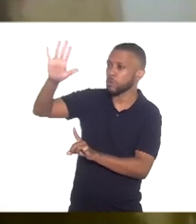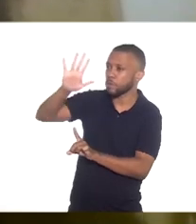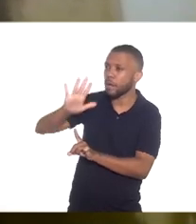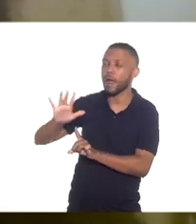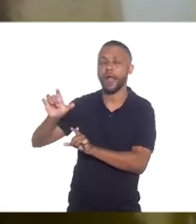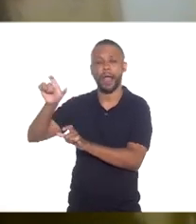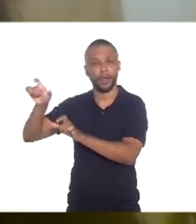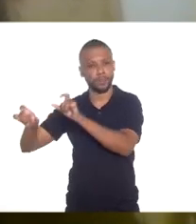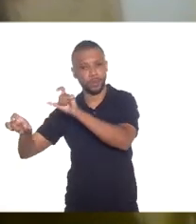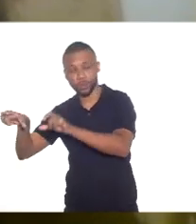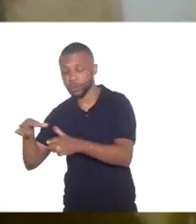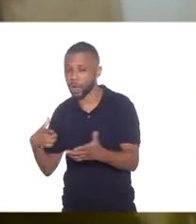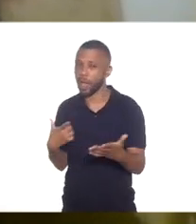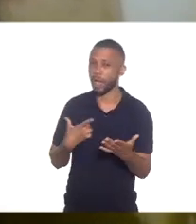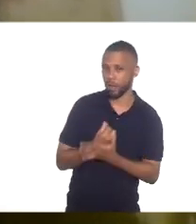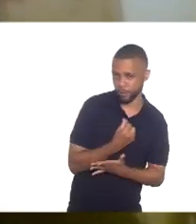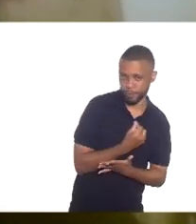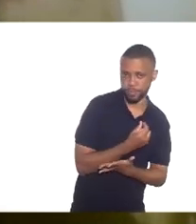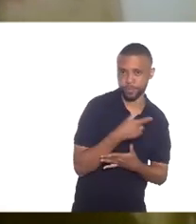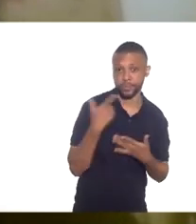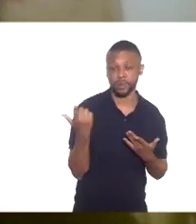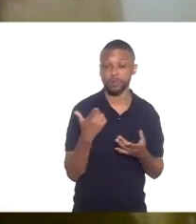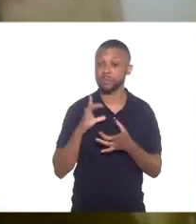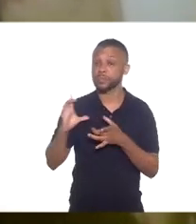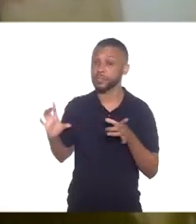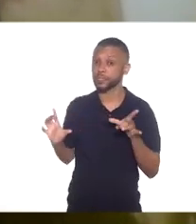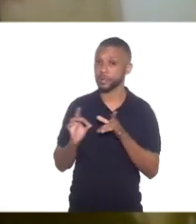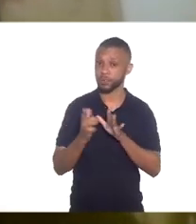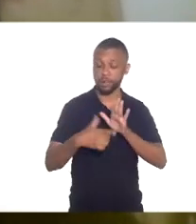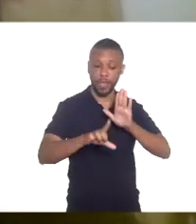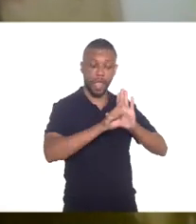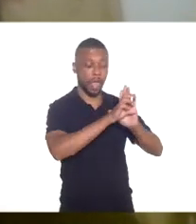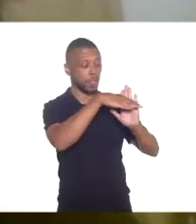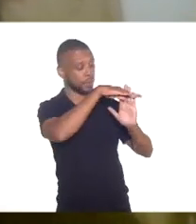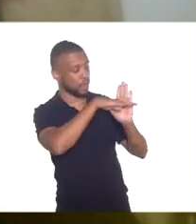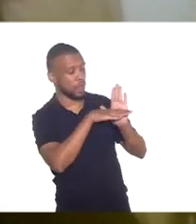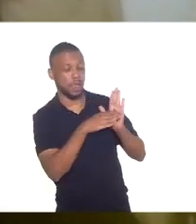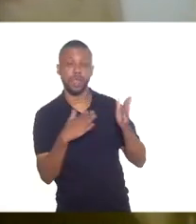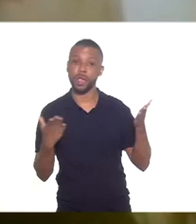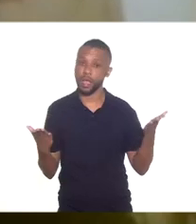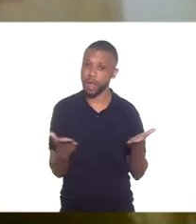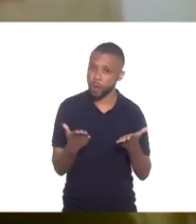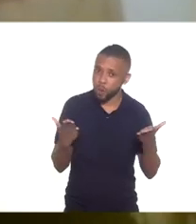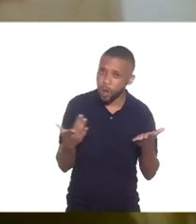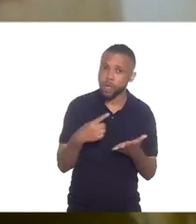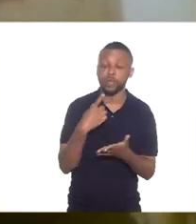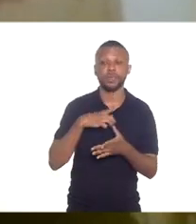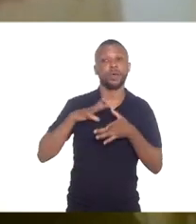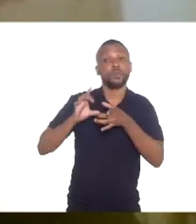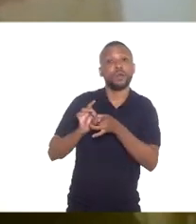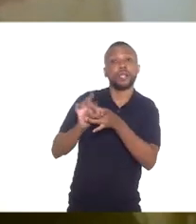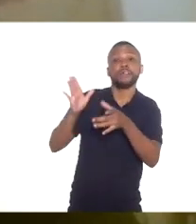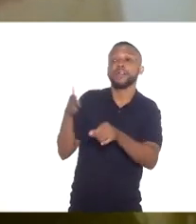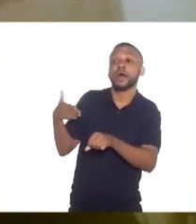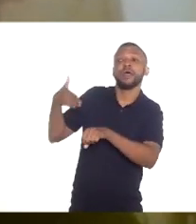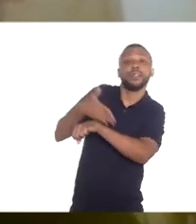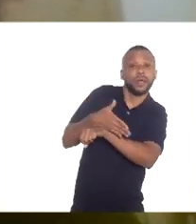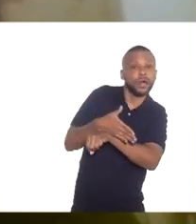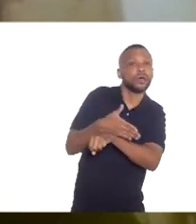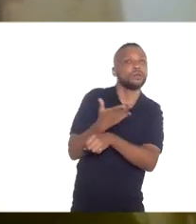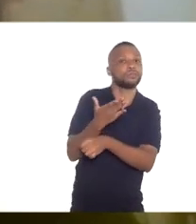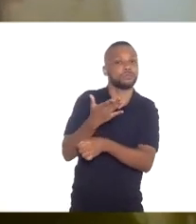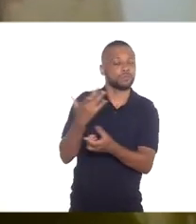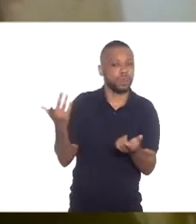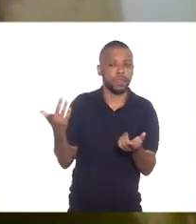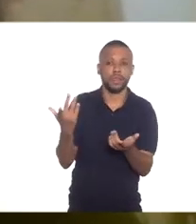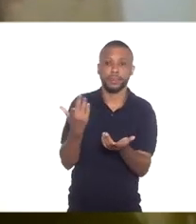partir dessa lei agora, a partir do momento em que haja livre acesso a essas